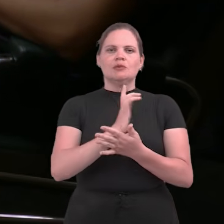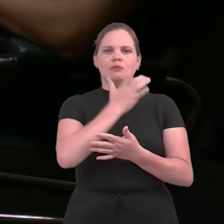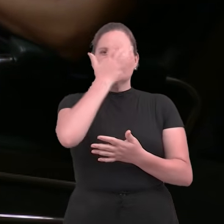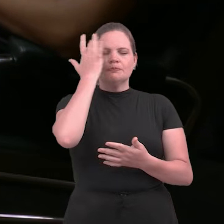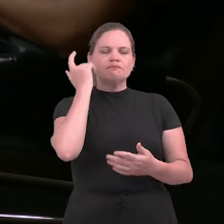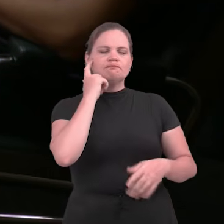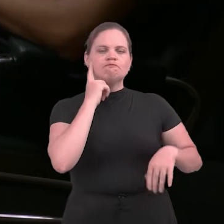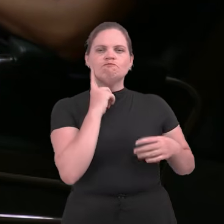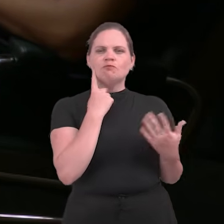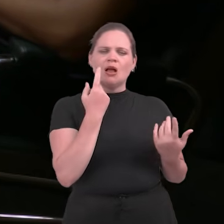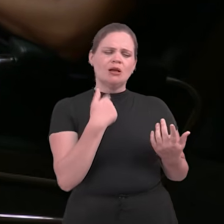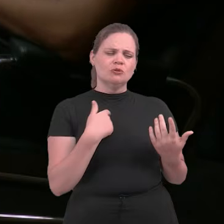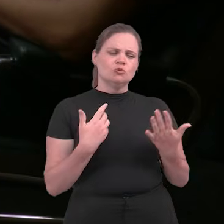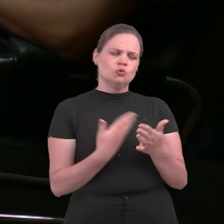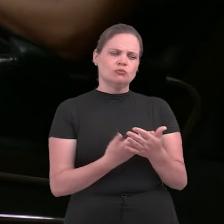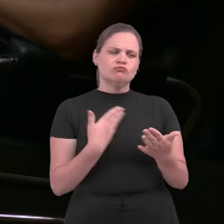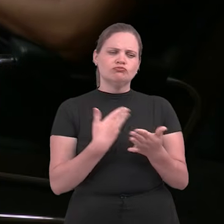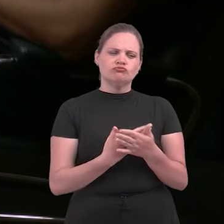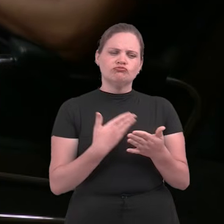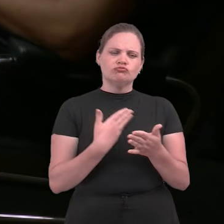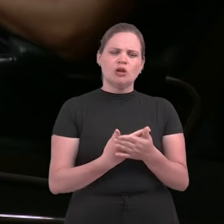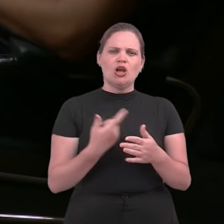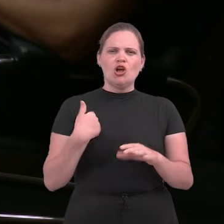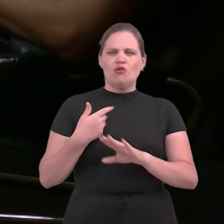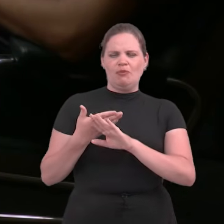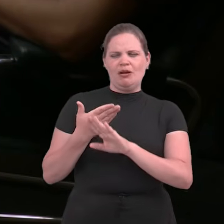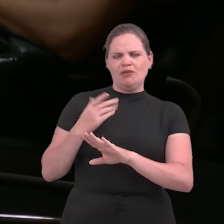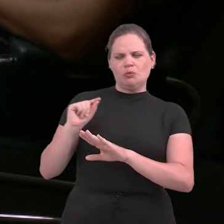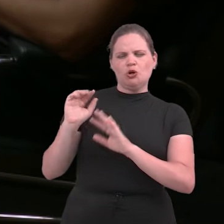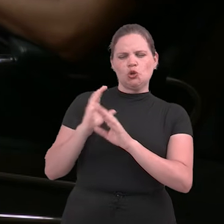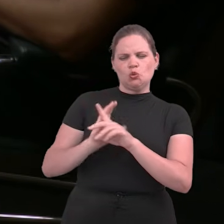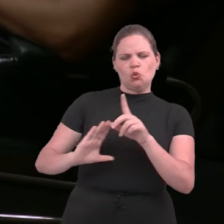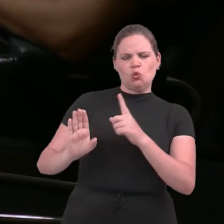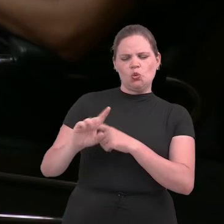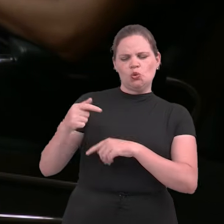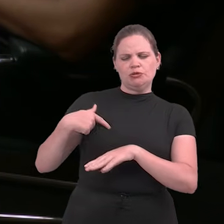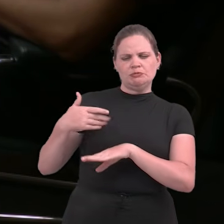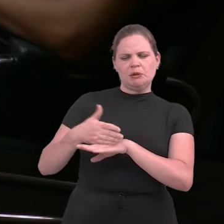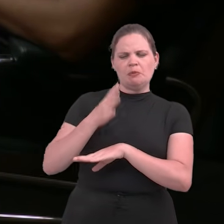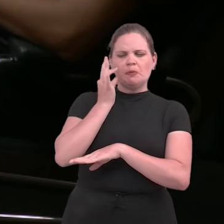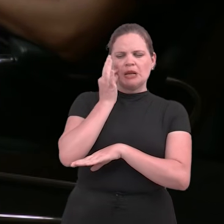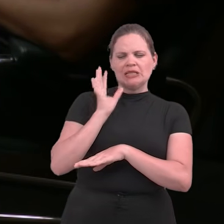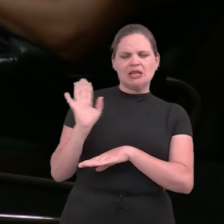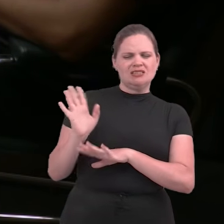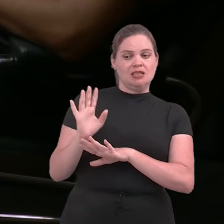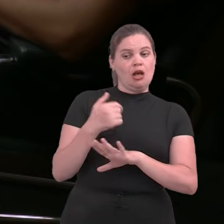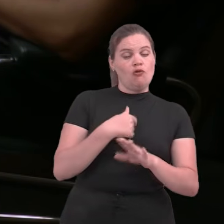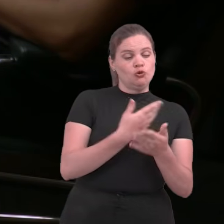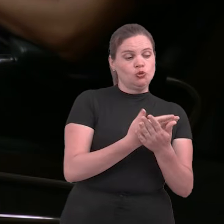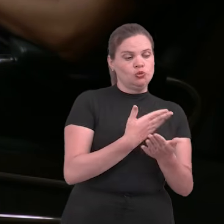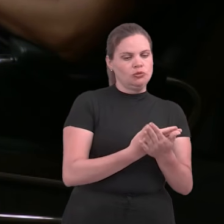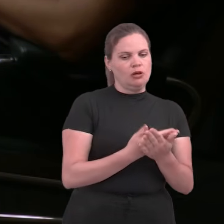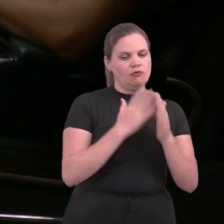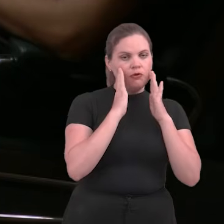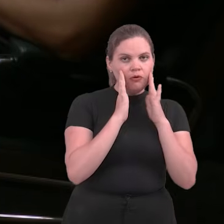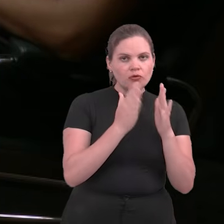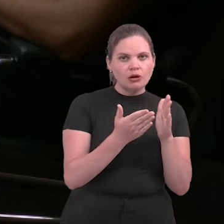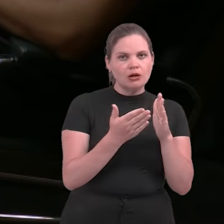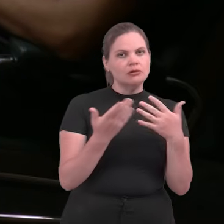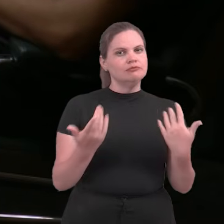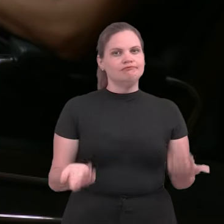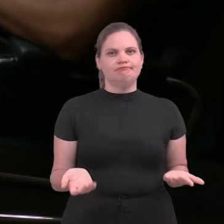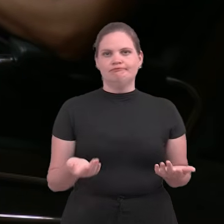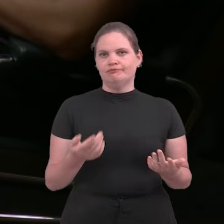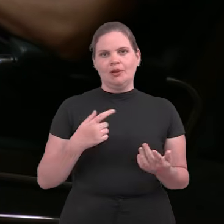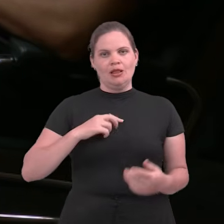olha, eu estou estudando para concurso e vou me afastar um pouco, não vou estar presente tanto. Eu vejo que os irmãos